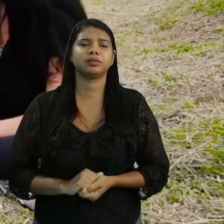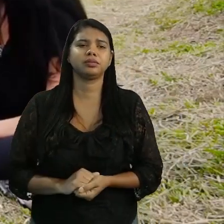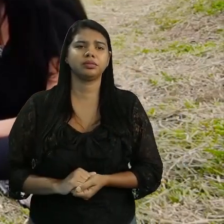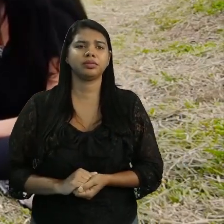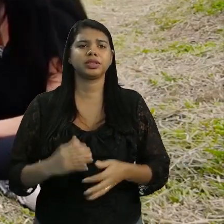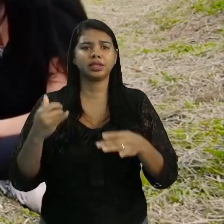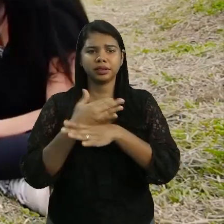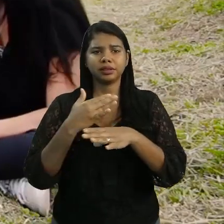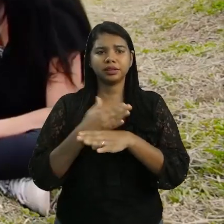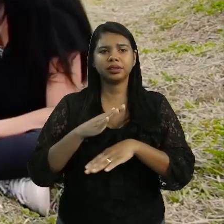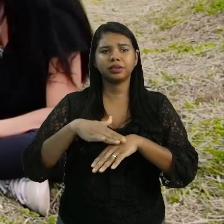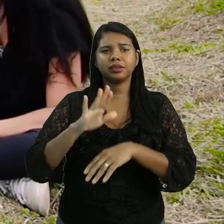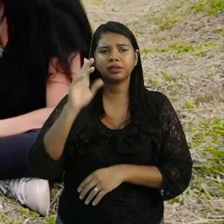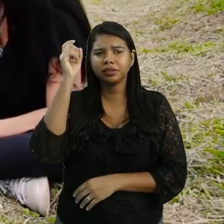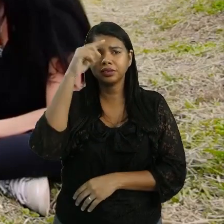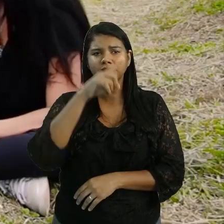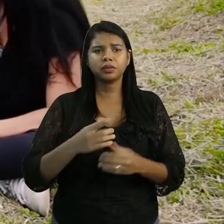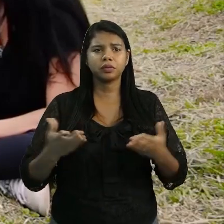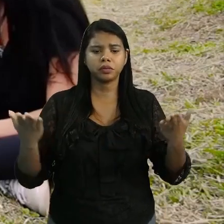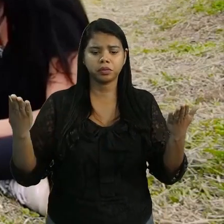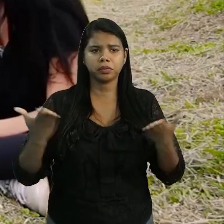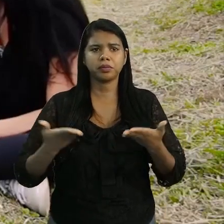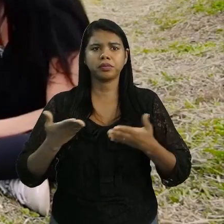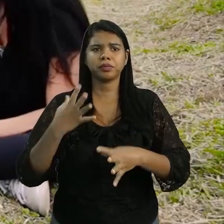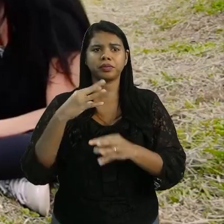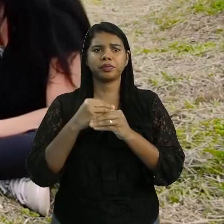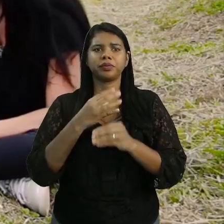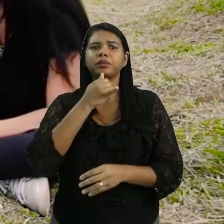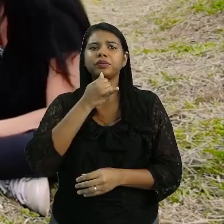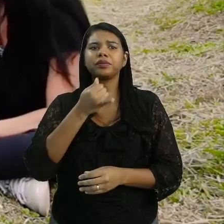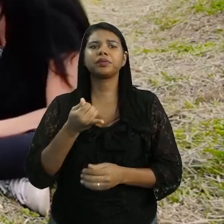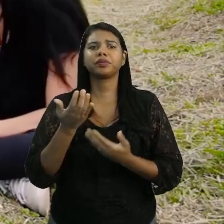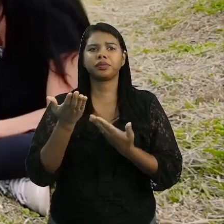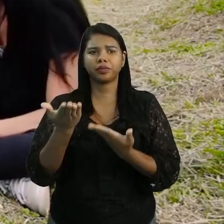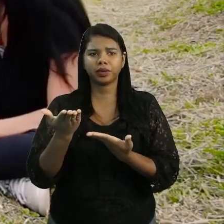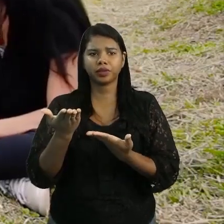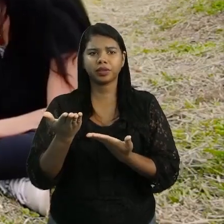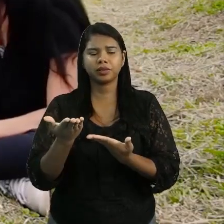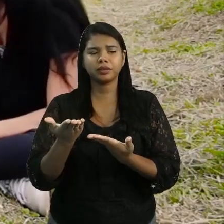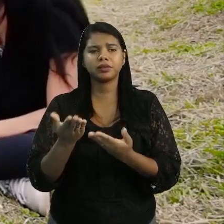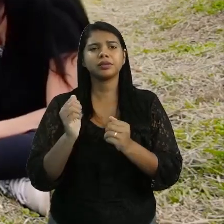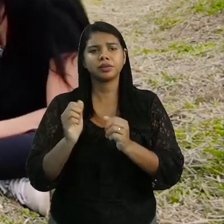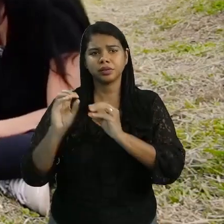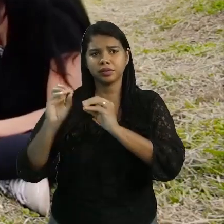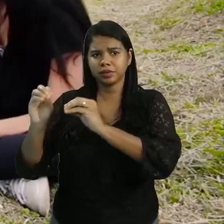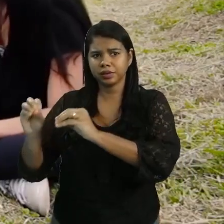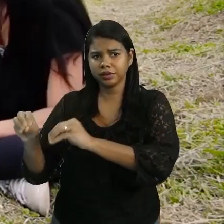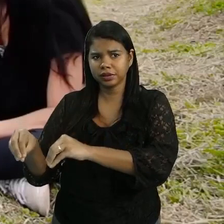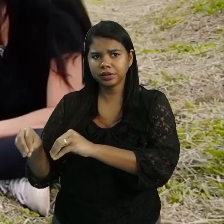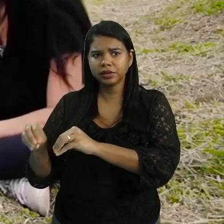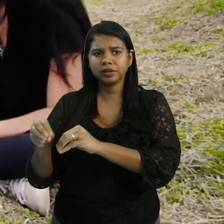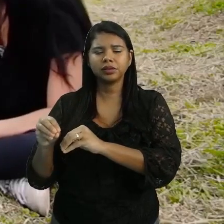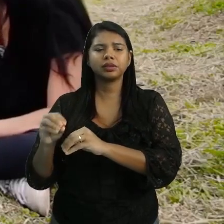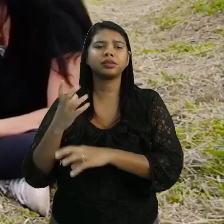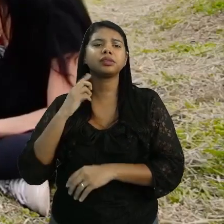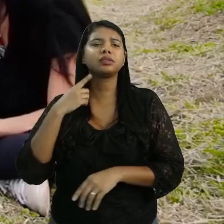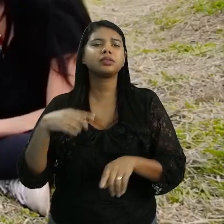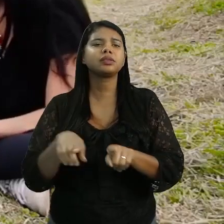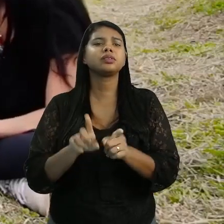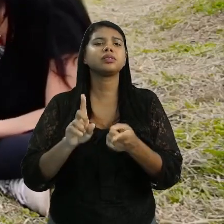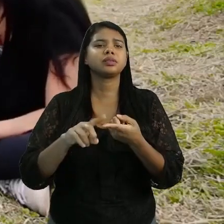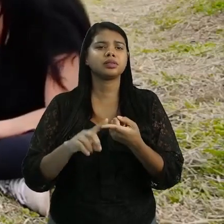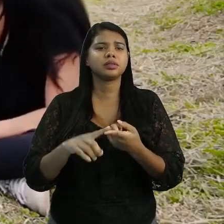na Argentina eu morava mais na cidade, então na cidade, dentro de apartamento, não tem um espaço onde você